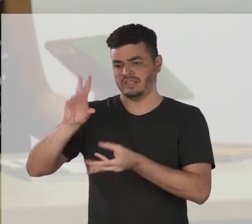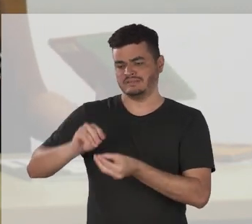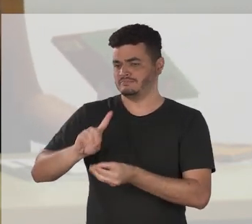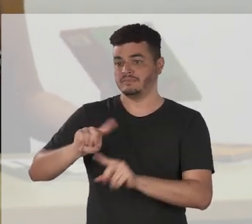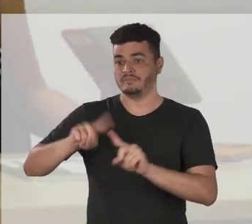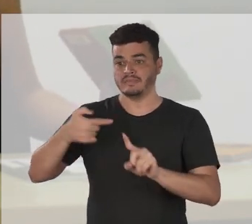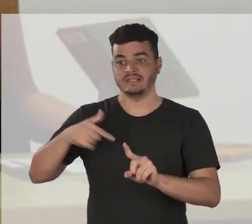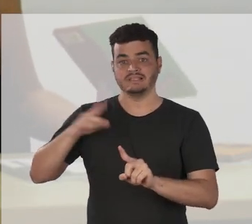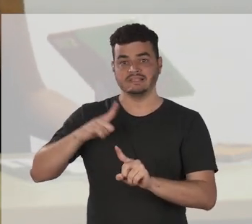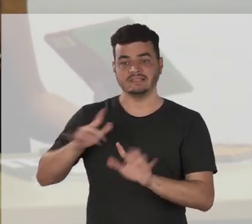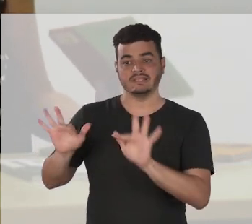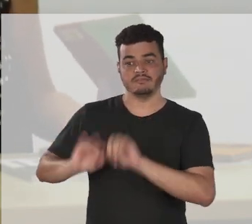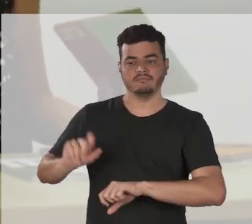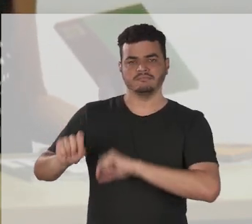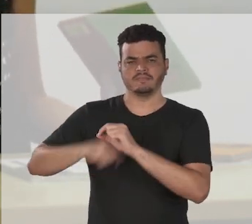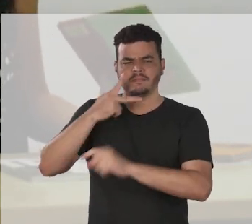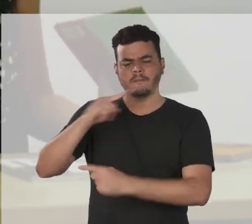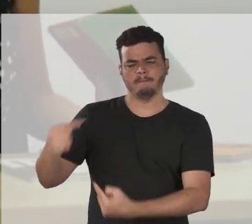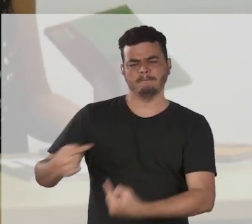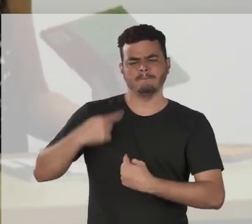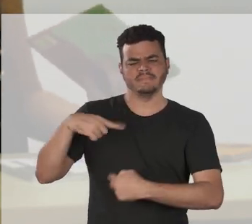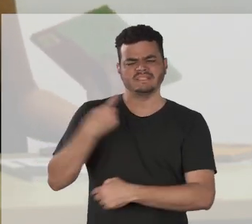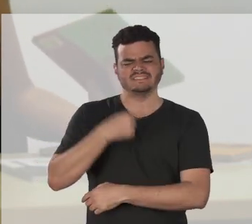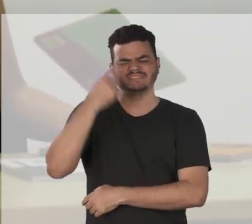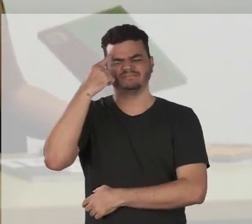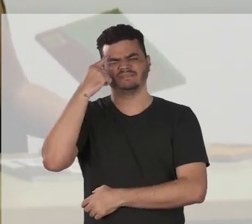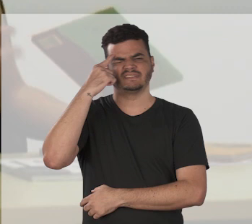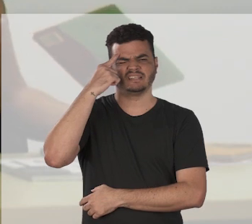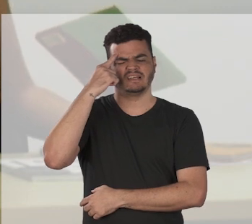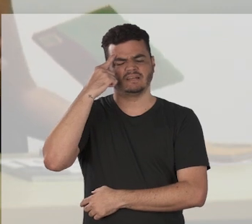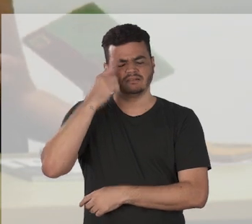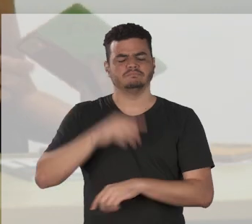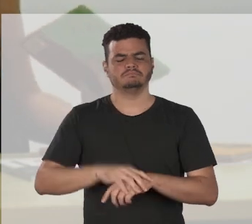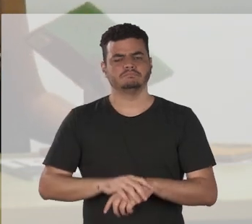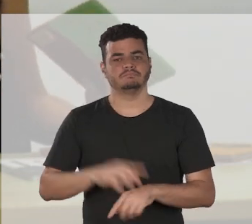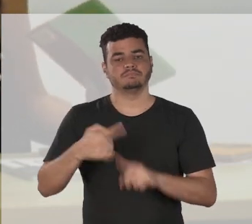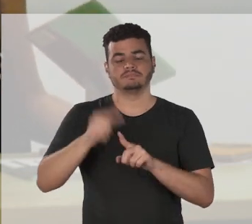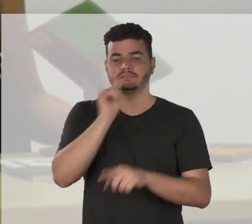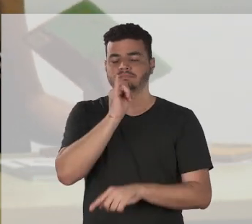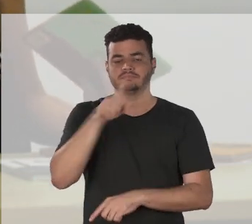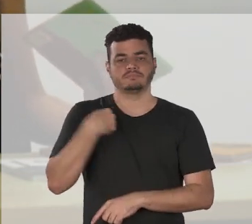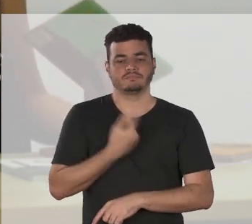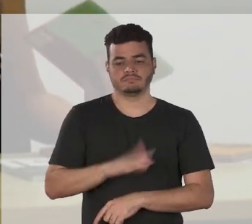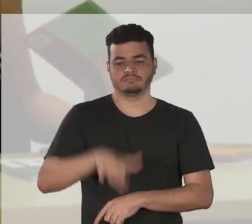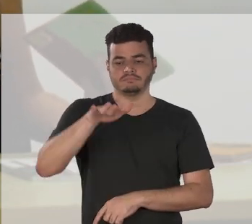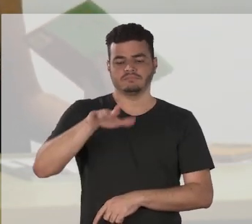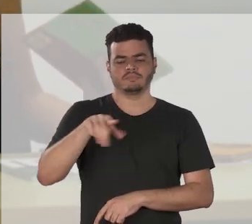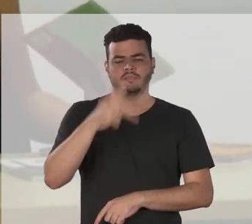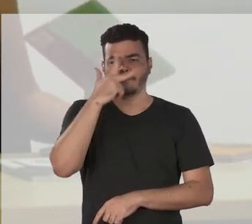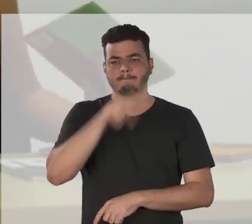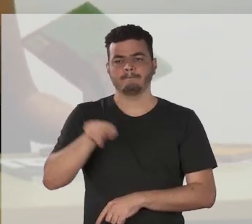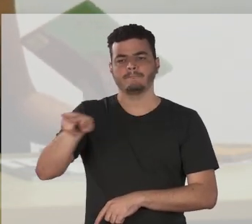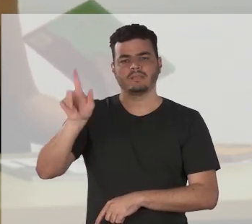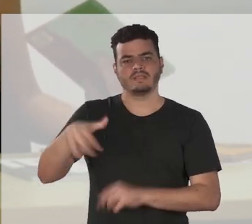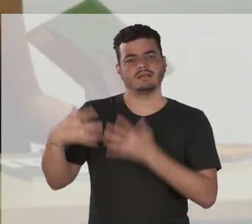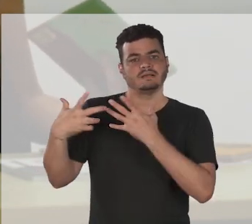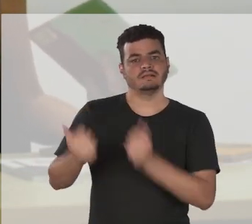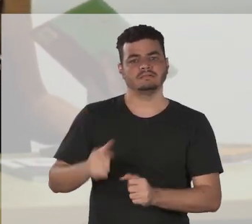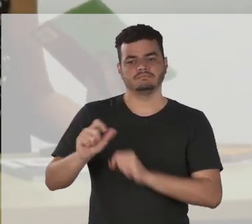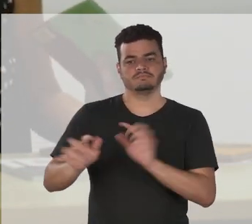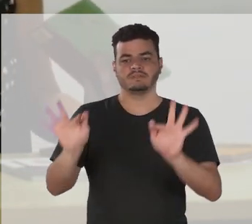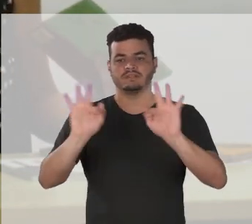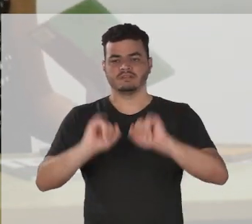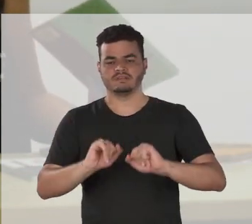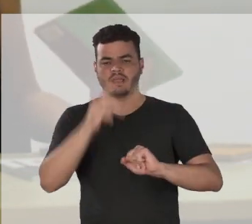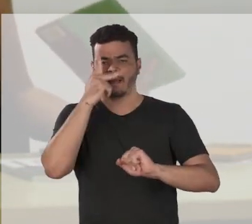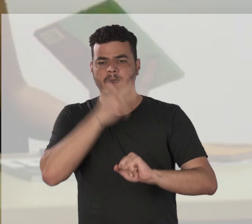e com finais que inquietam, que isso às vezes os mediadores também se sentem inquietados. Mas quando estamos com crianças, vemos que assumem perfeitamente